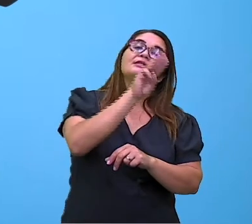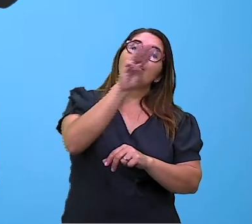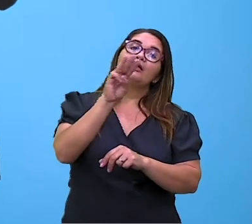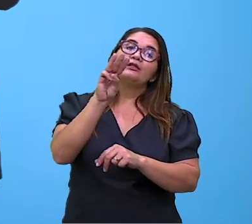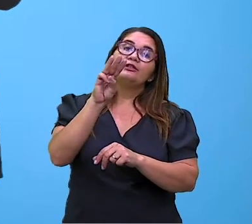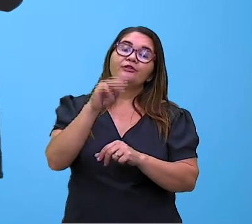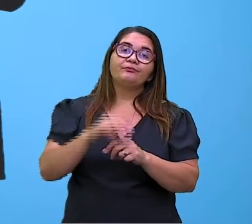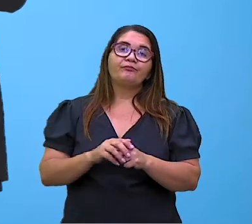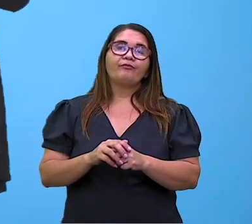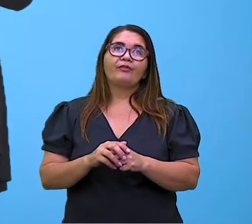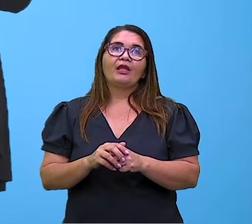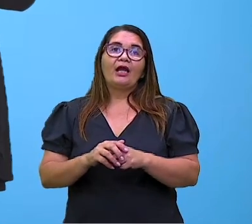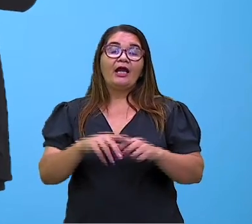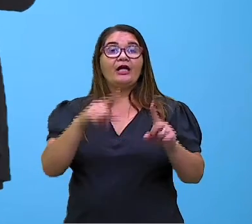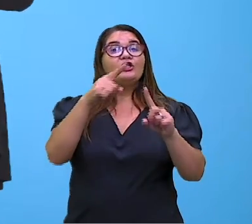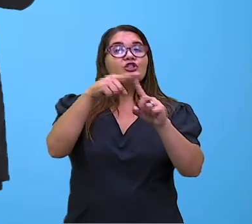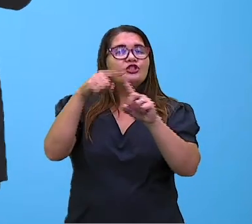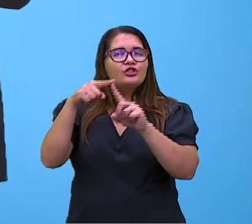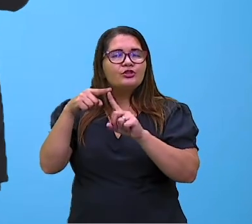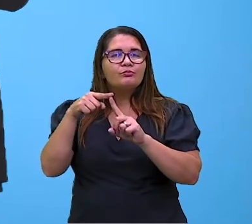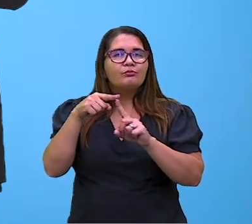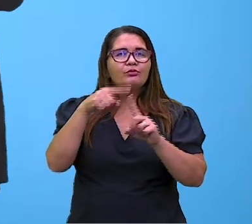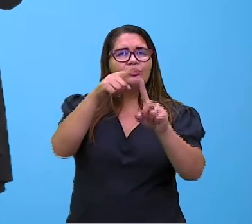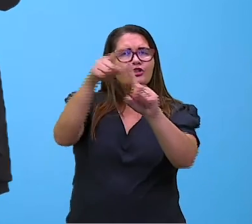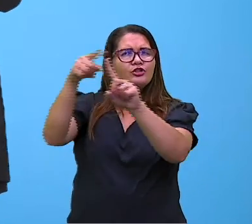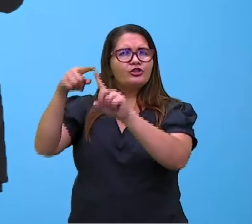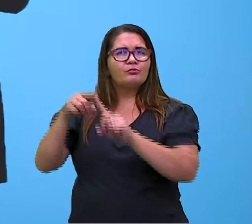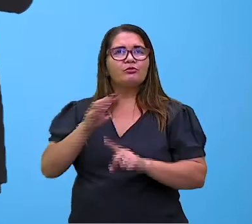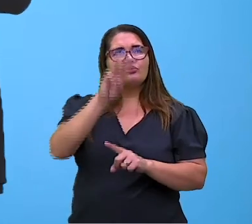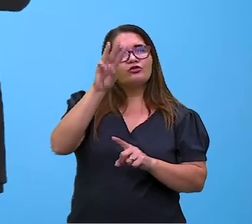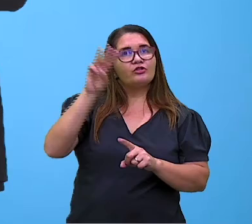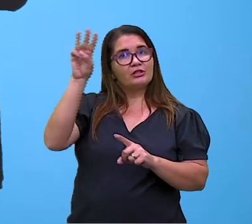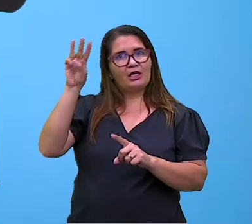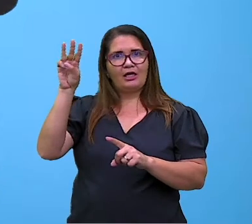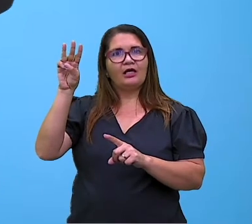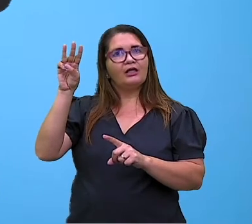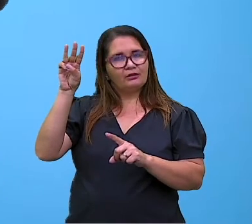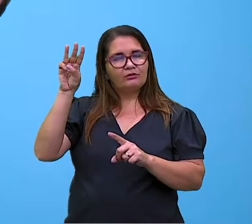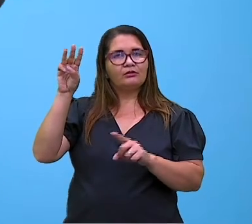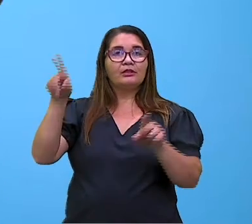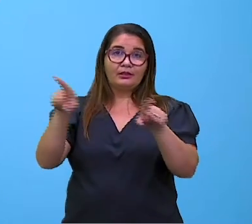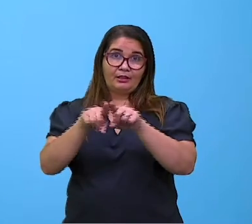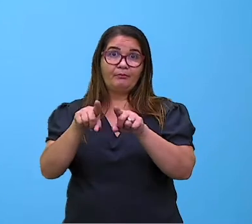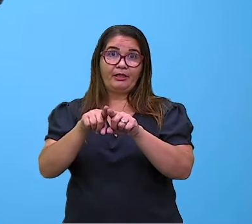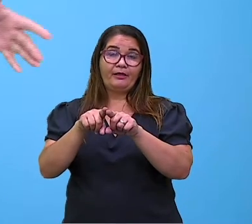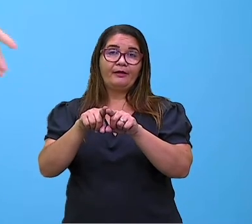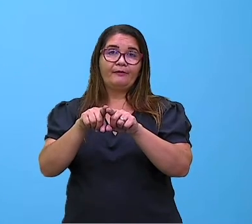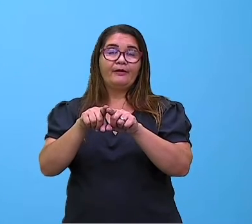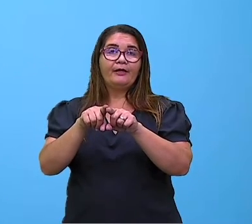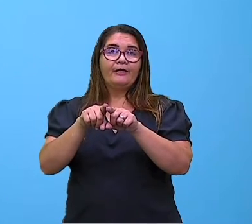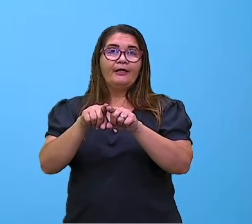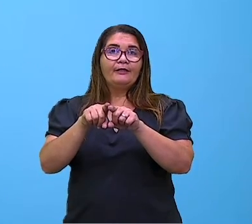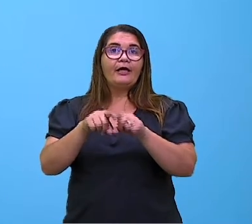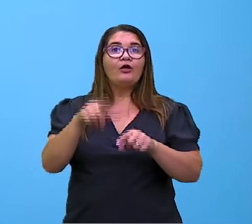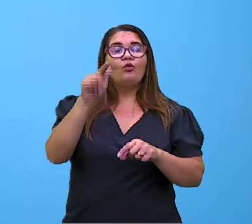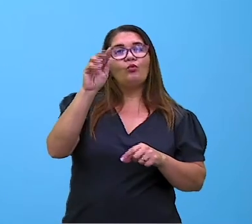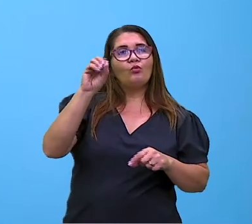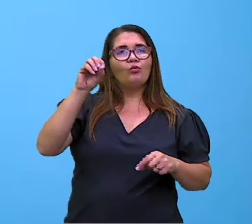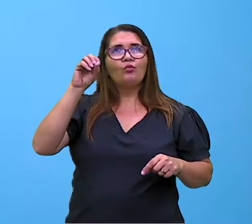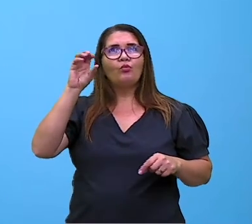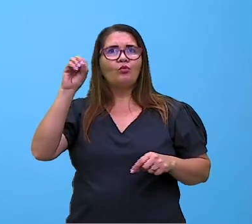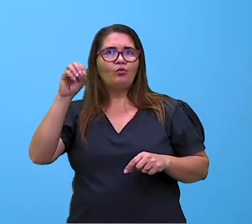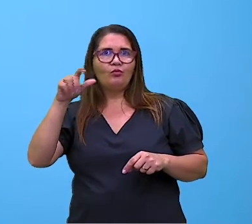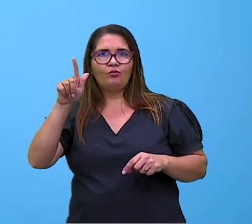você pode fazer dessa forma. Ah, Titi, mas eu gosto do Google Tradutor. It's ok, não tem problema.